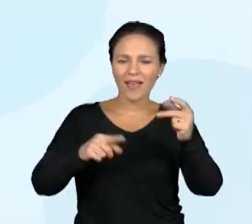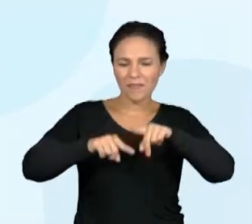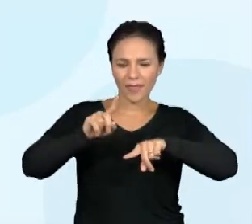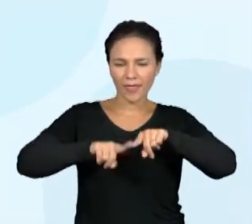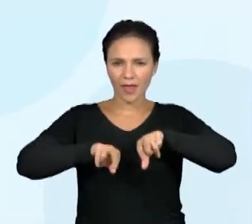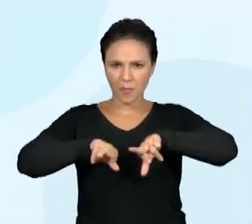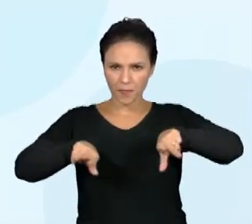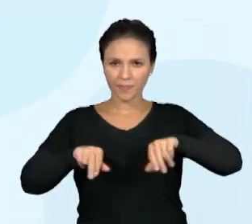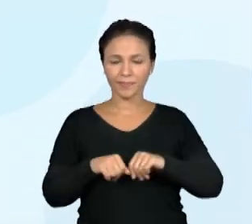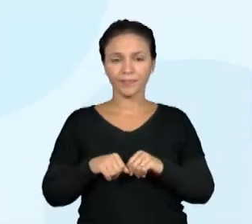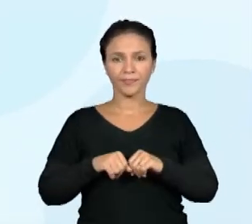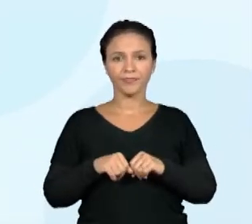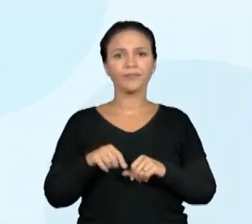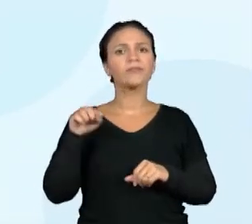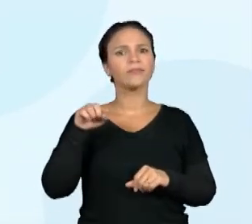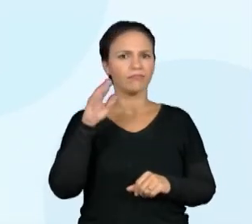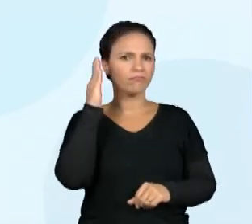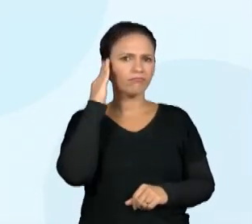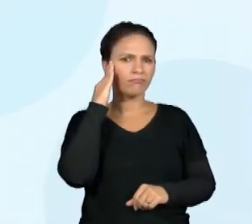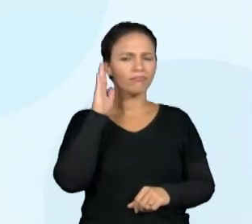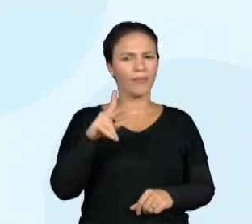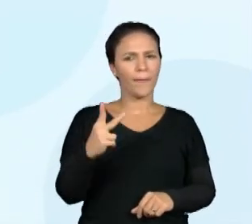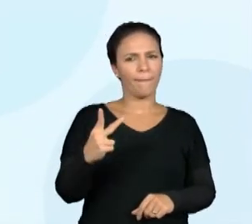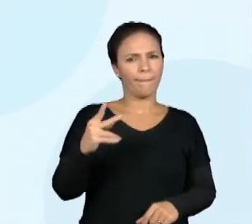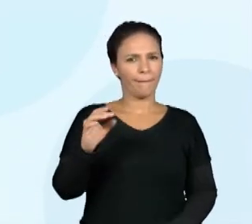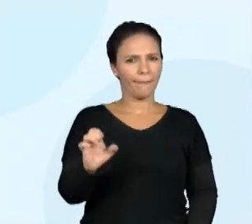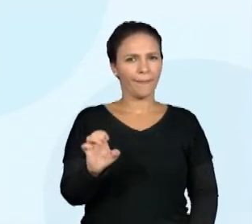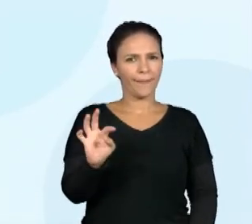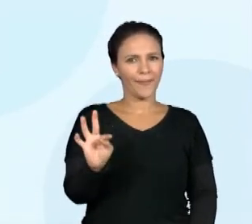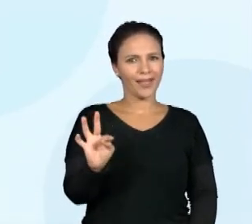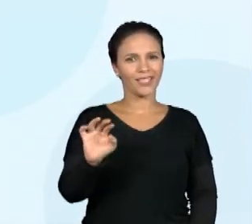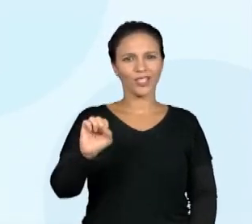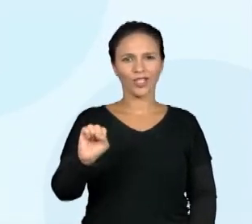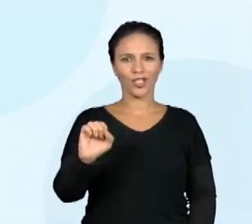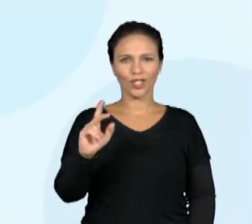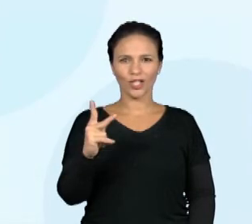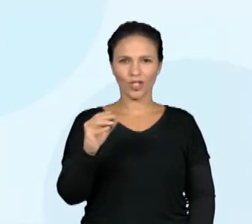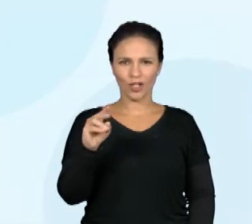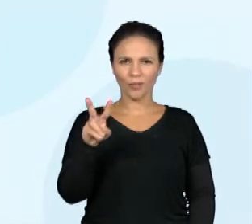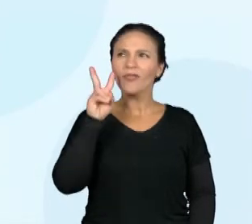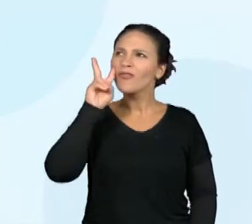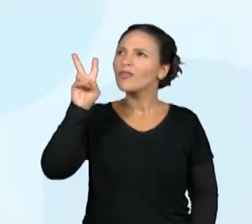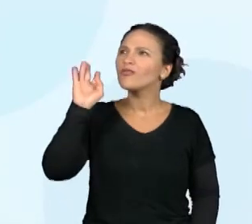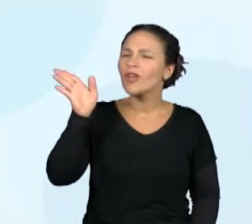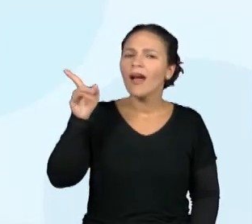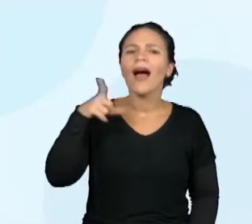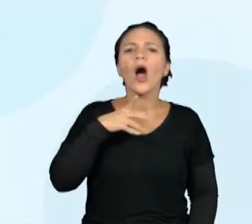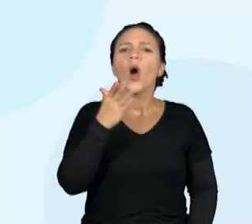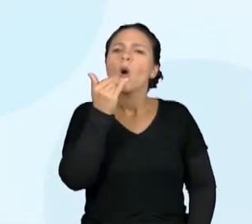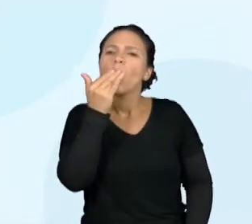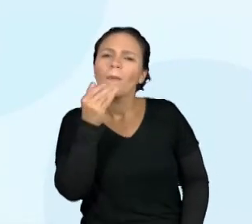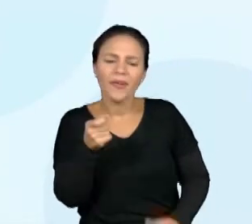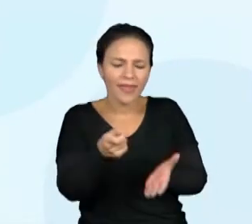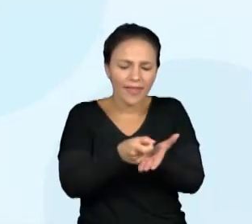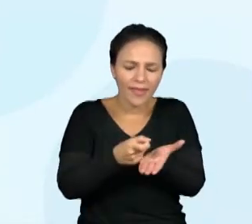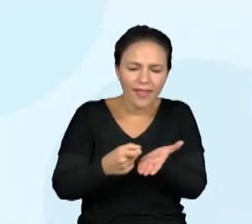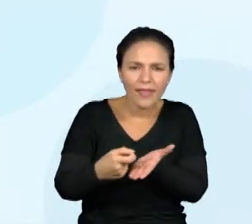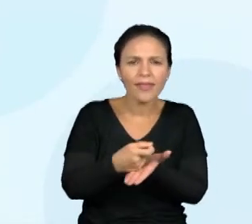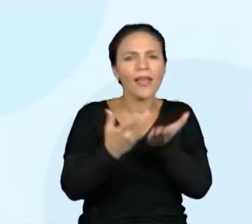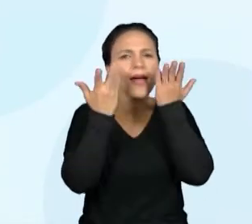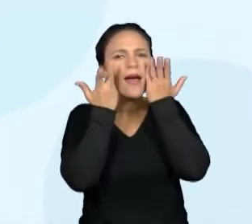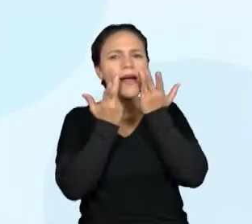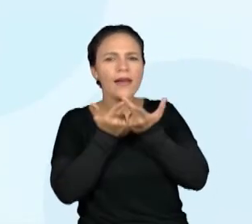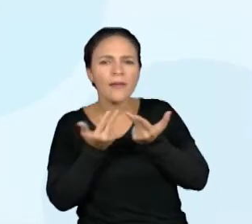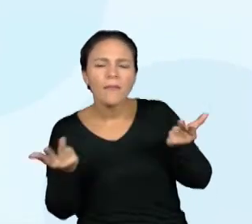uma loja de insumos, de alimentos para animais de estimação.